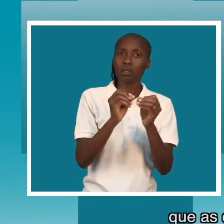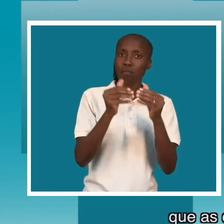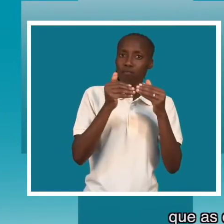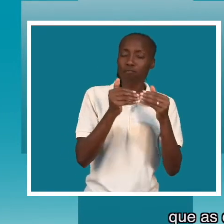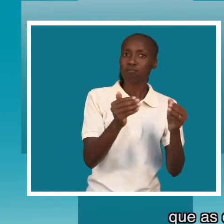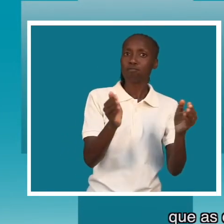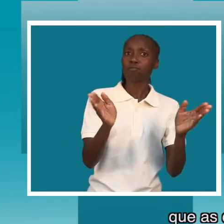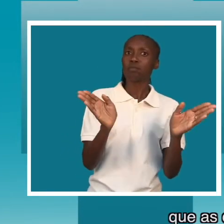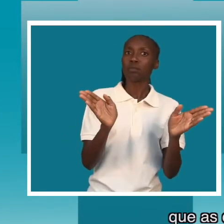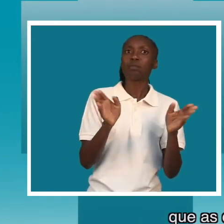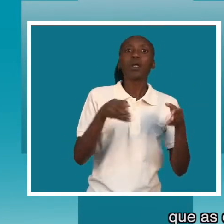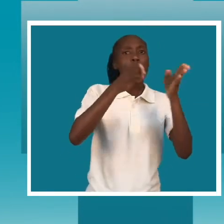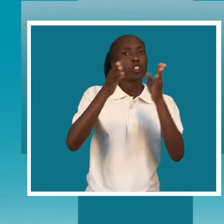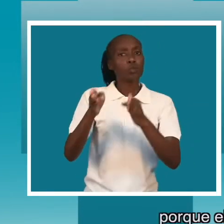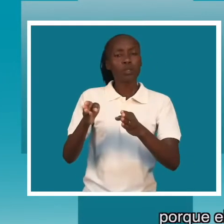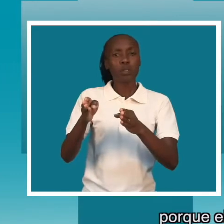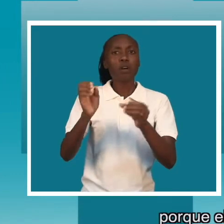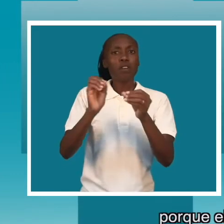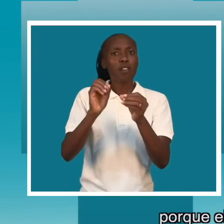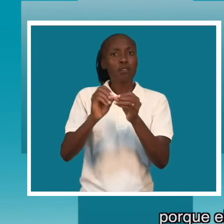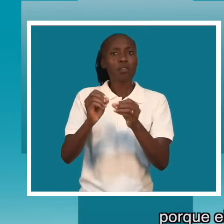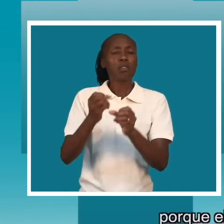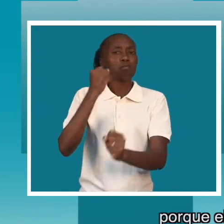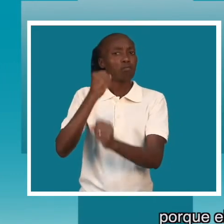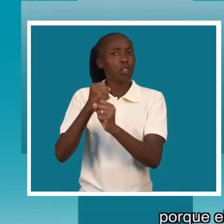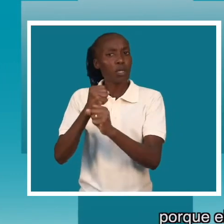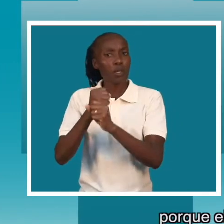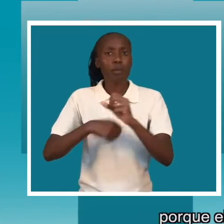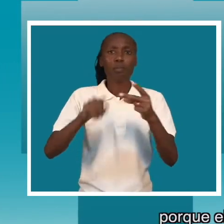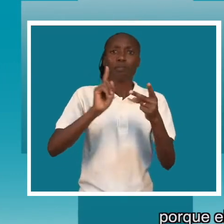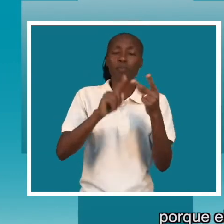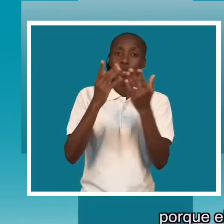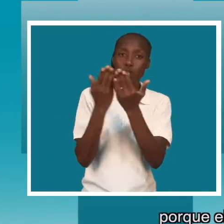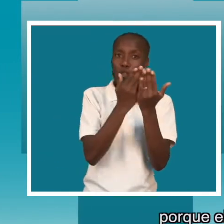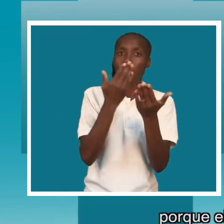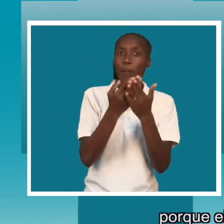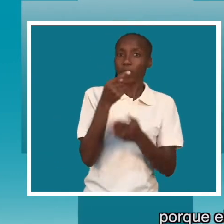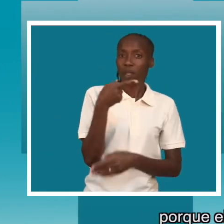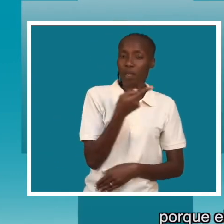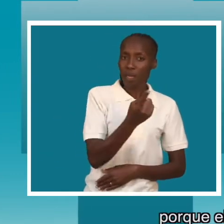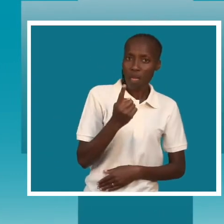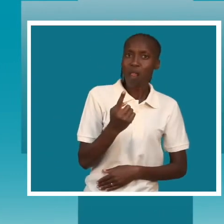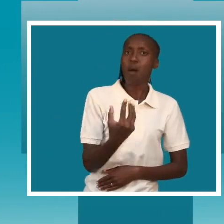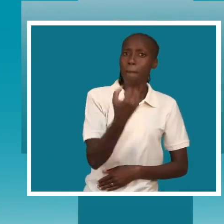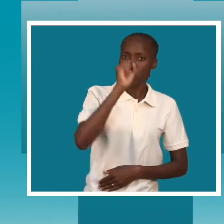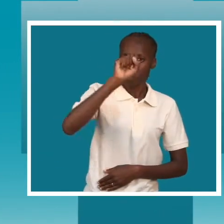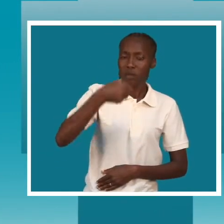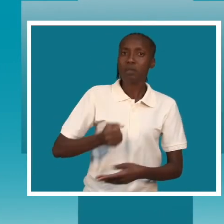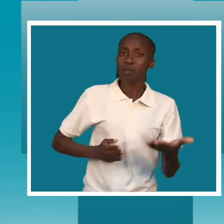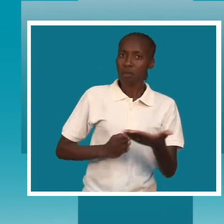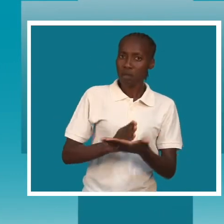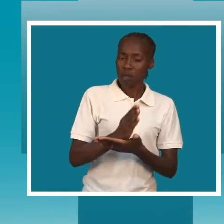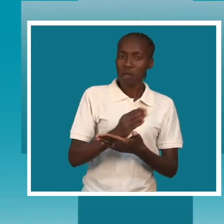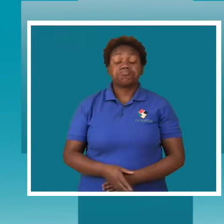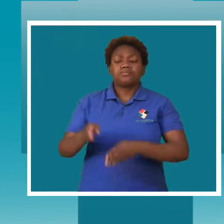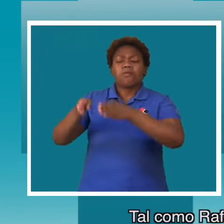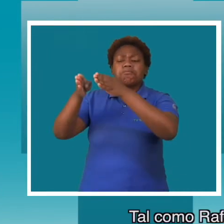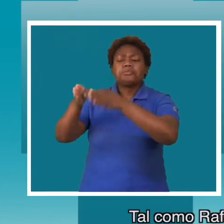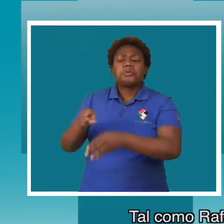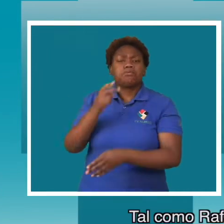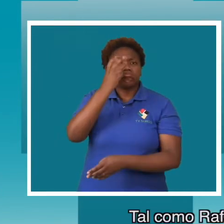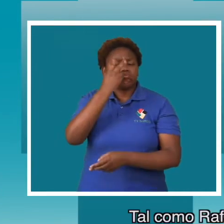ou deixá-las, estas pessoas, a trabalhar, a estudar, porque elas merecem, elas têm direito de o fazer.